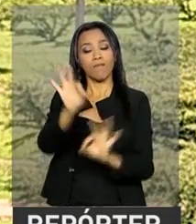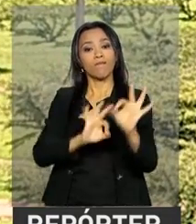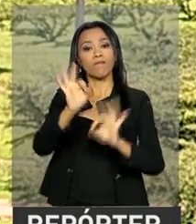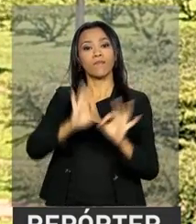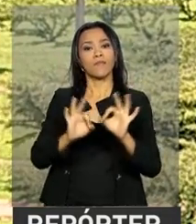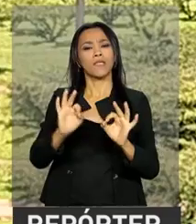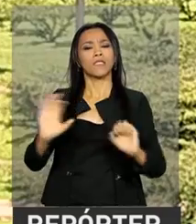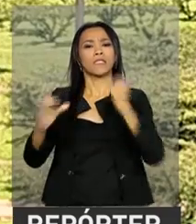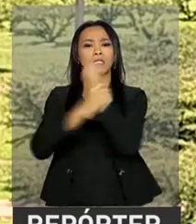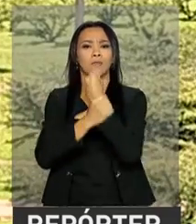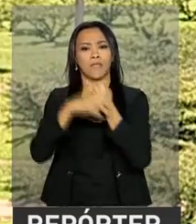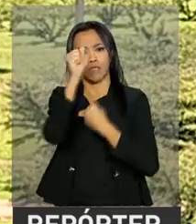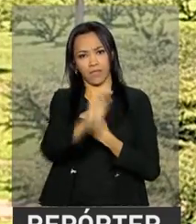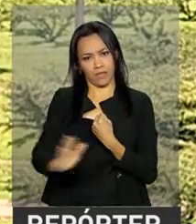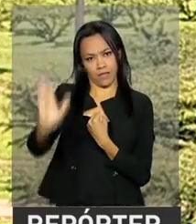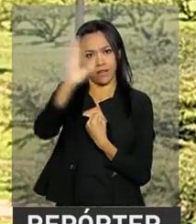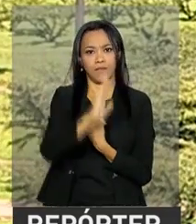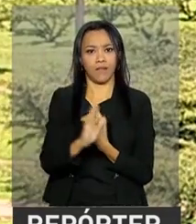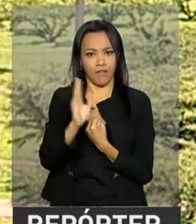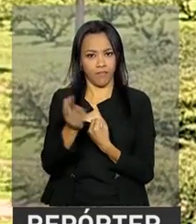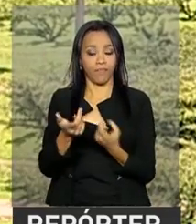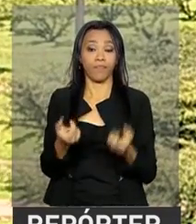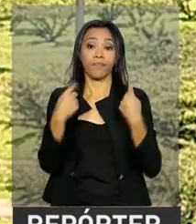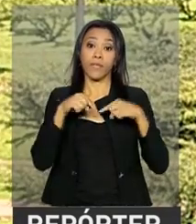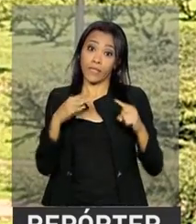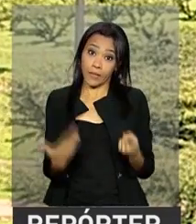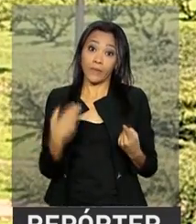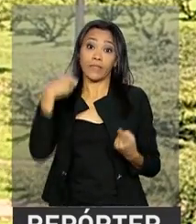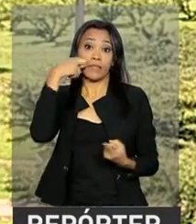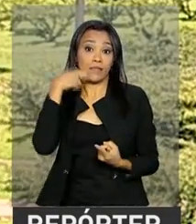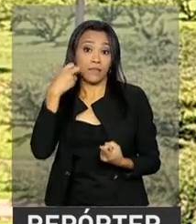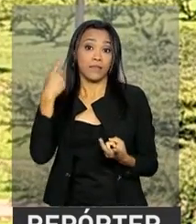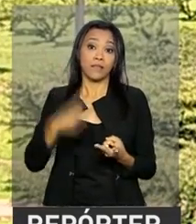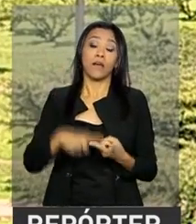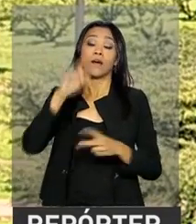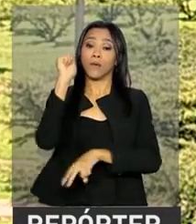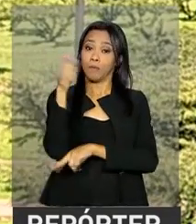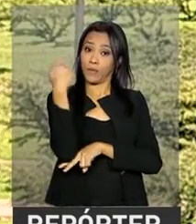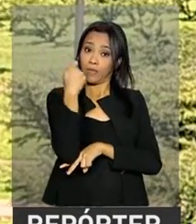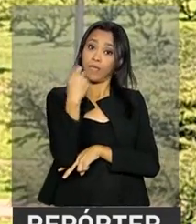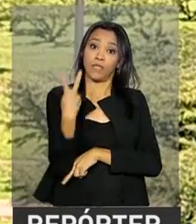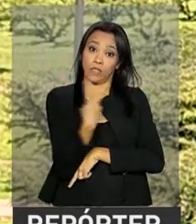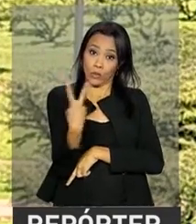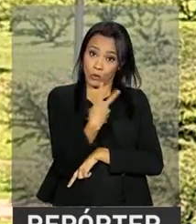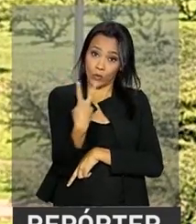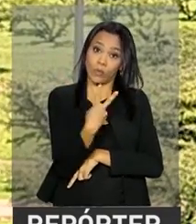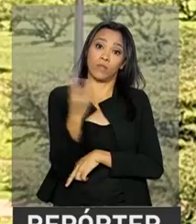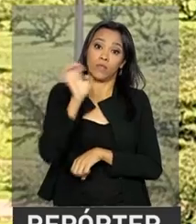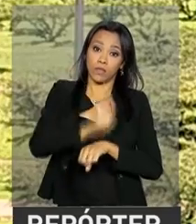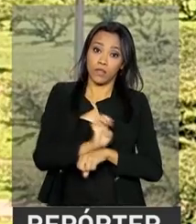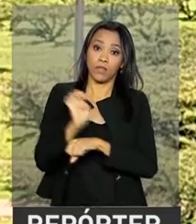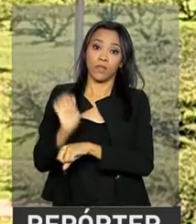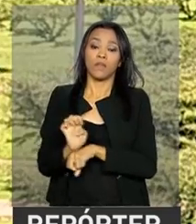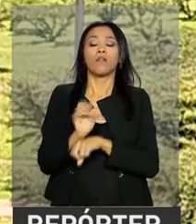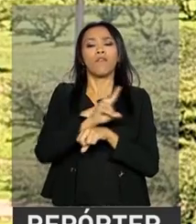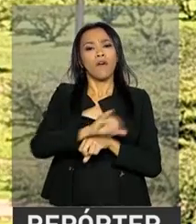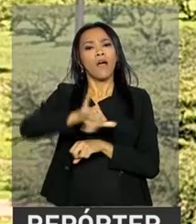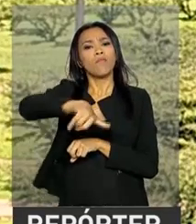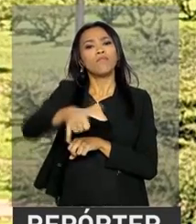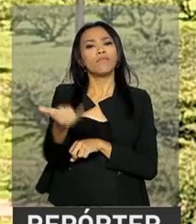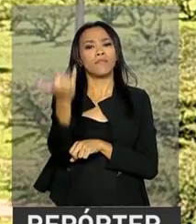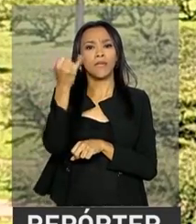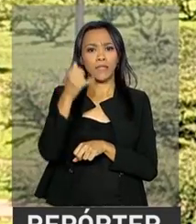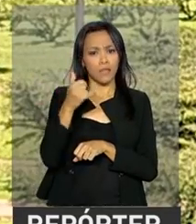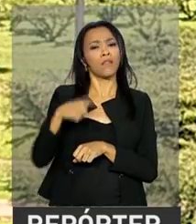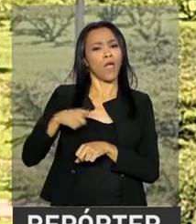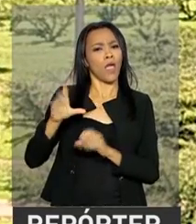segurança pública bom as cidades de natal e Porto Alegre a força nacional vai aproveitar as equipes que já